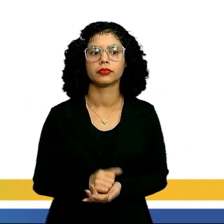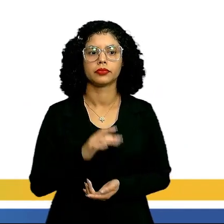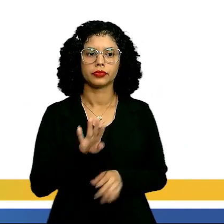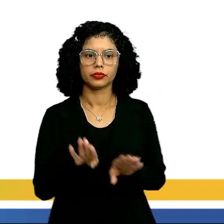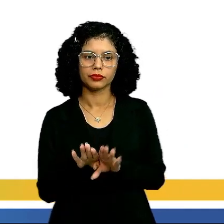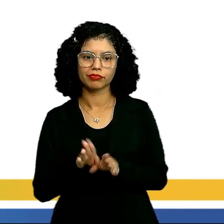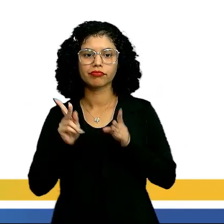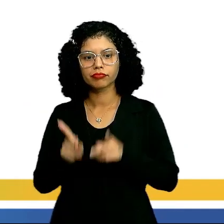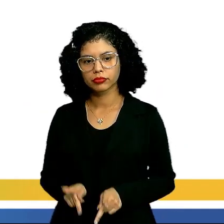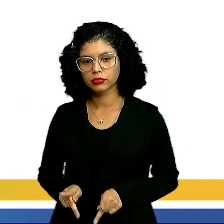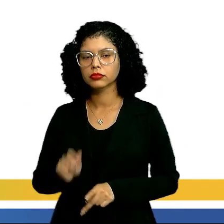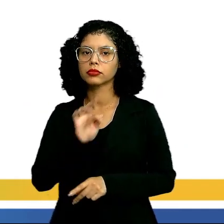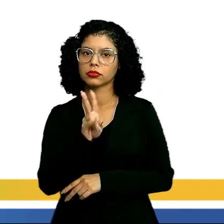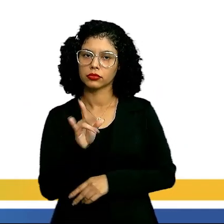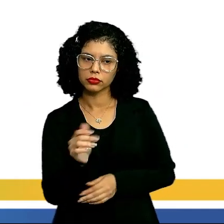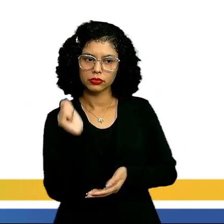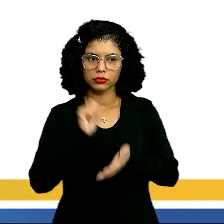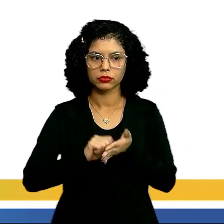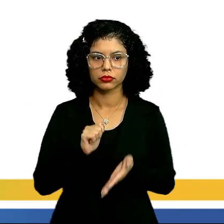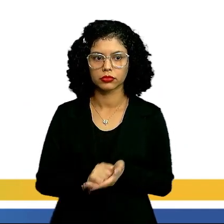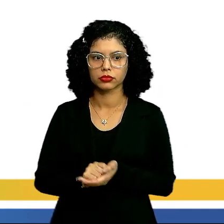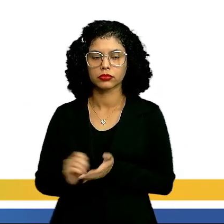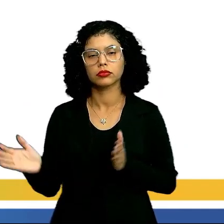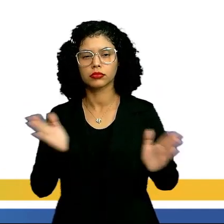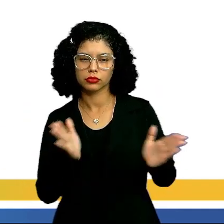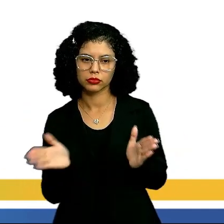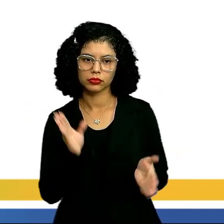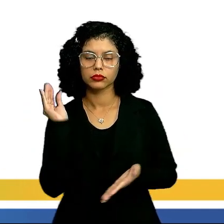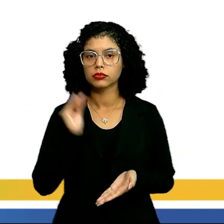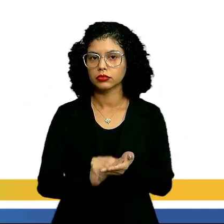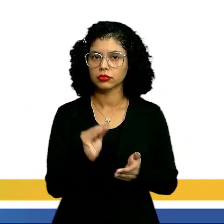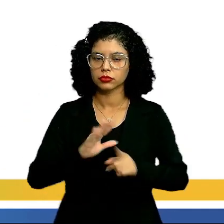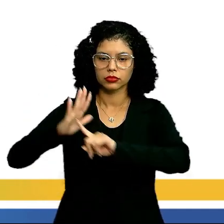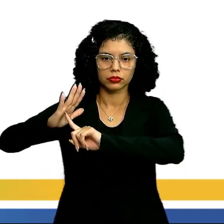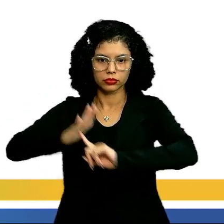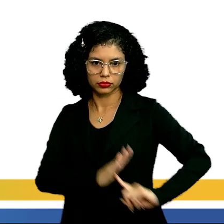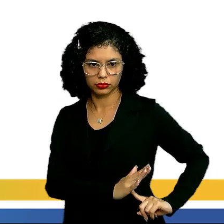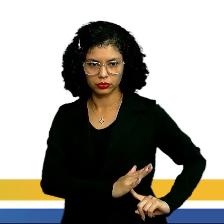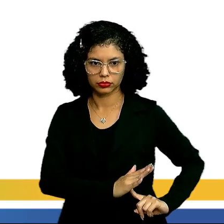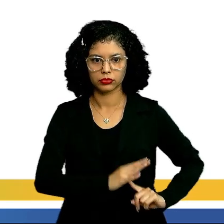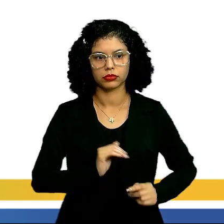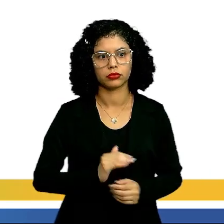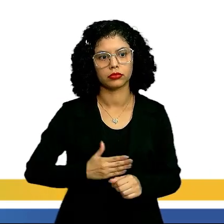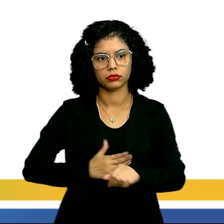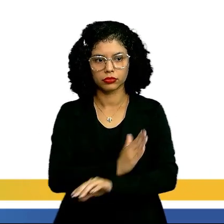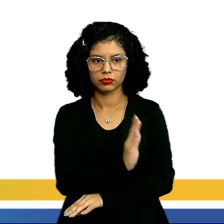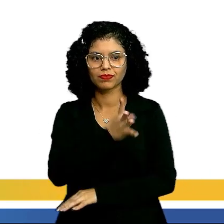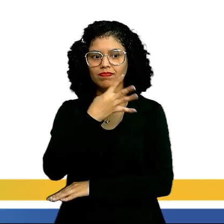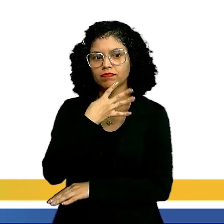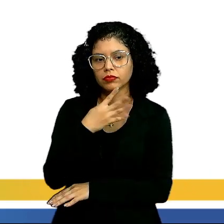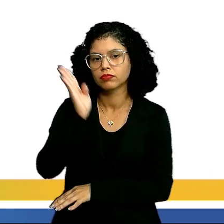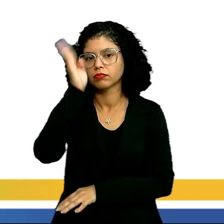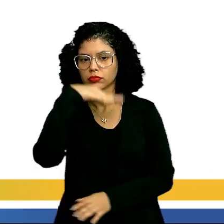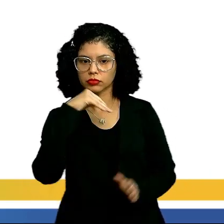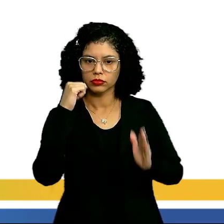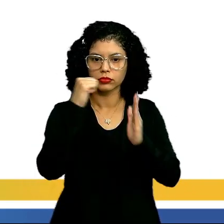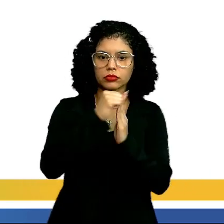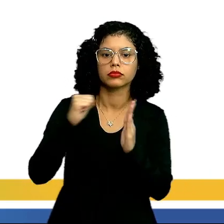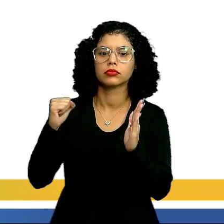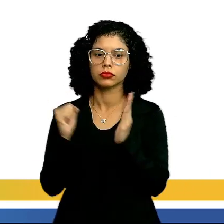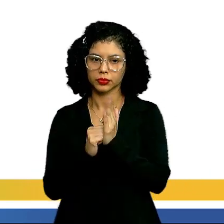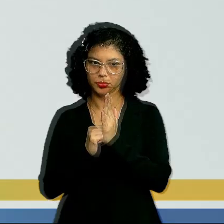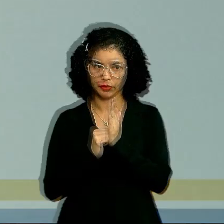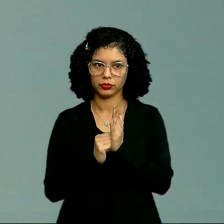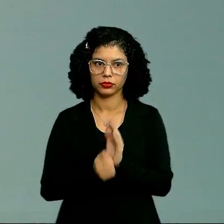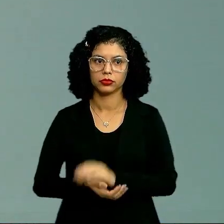esse comportamento autodestrutivo, ele está associado ao tédio e à depressão. Então, fica conhecido como